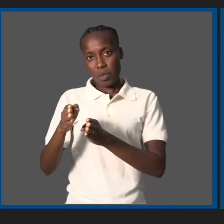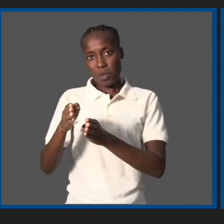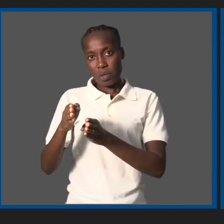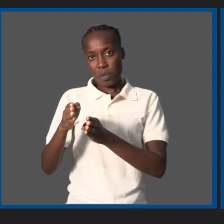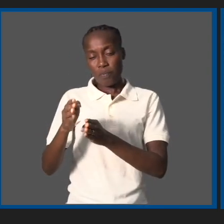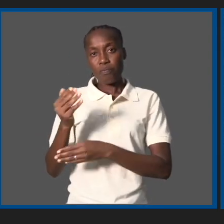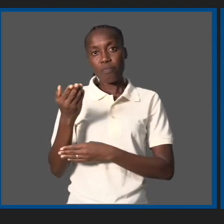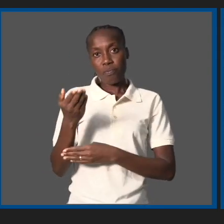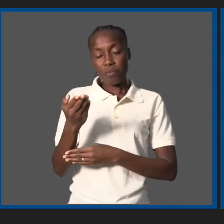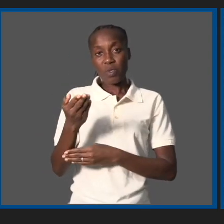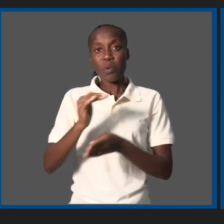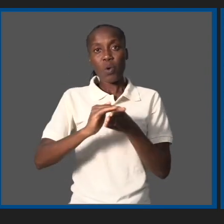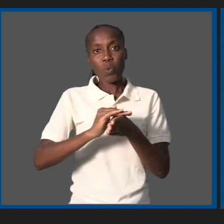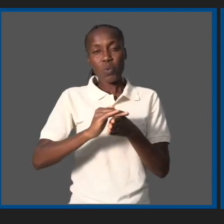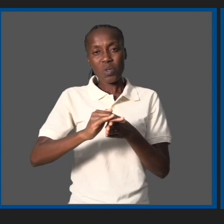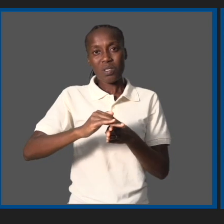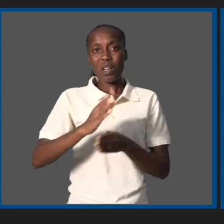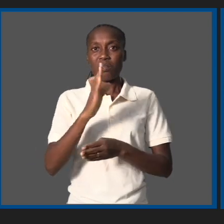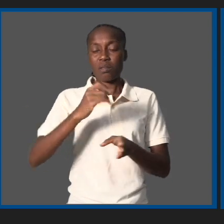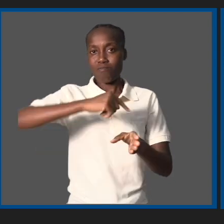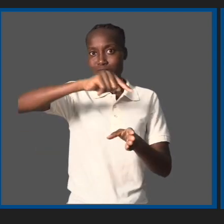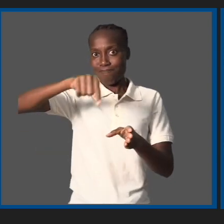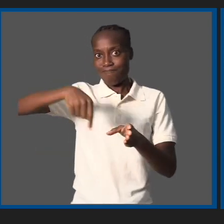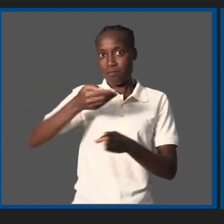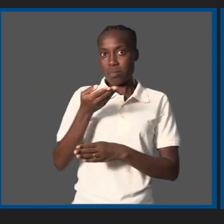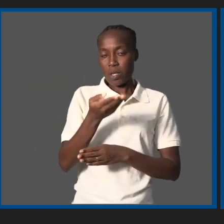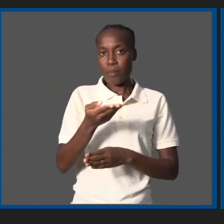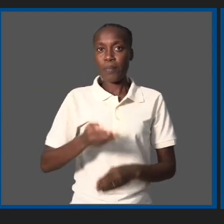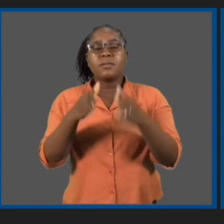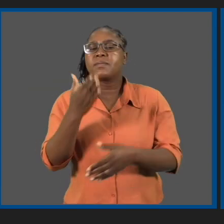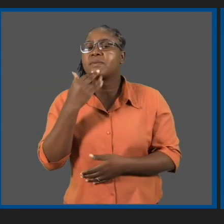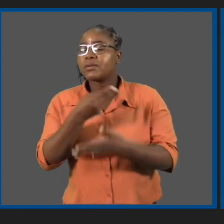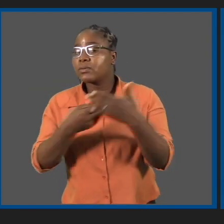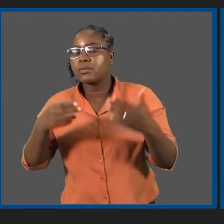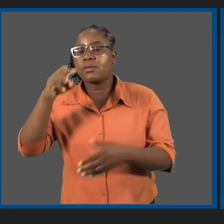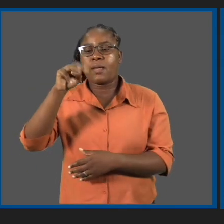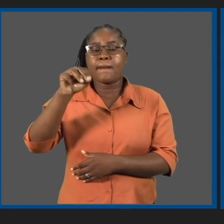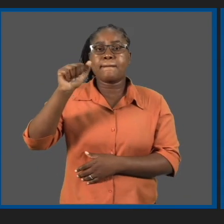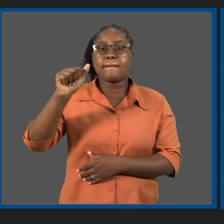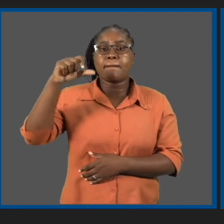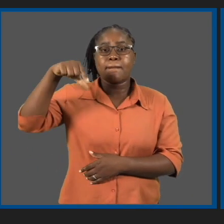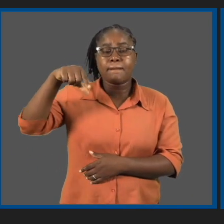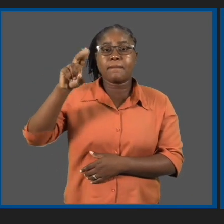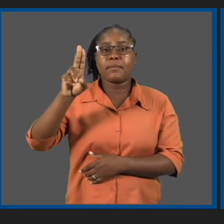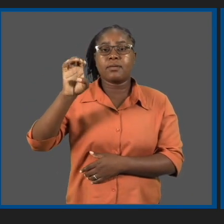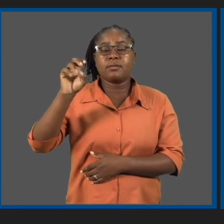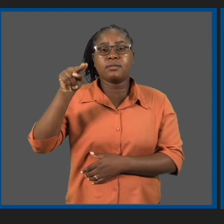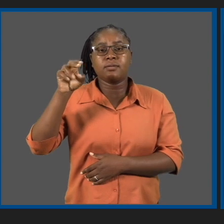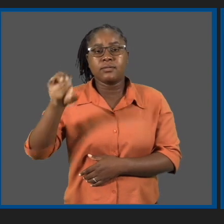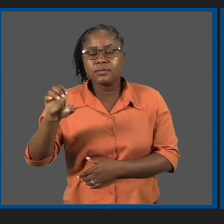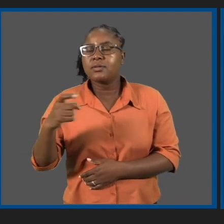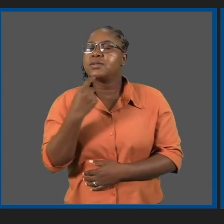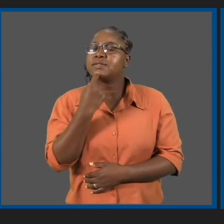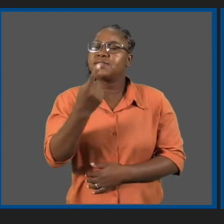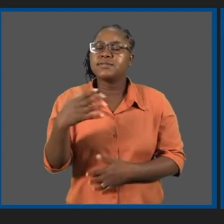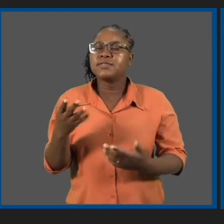da perfumação da laje que nós temos instalada na casa de bar. Maquena destaca ainda o fato